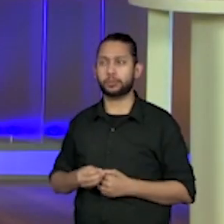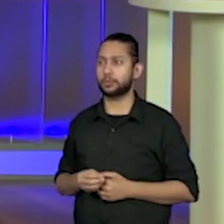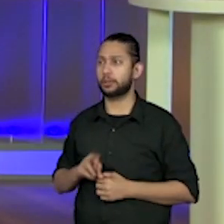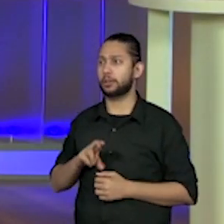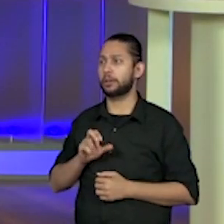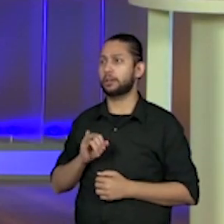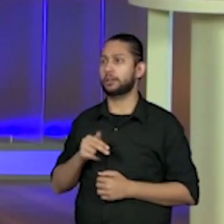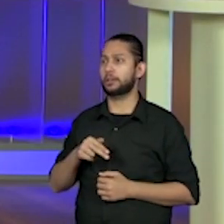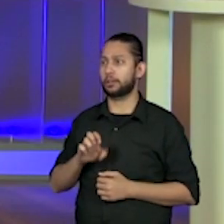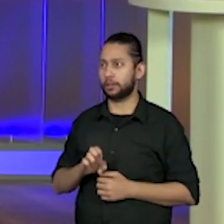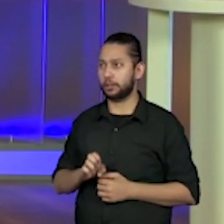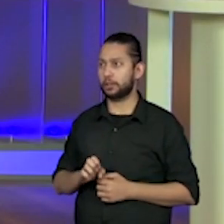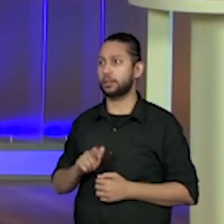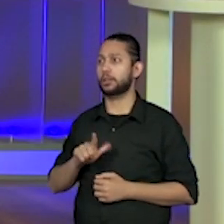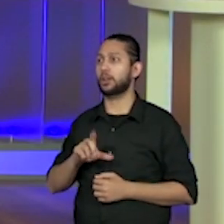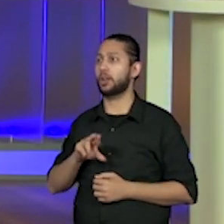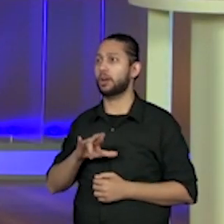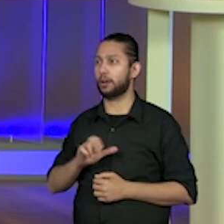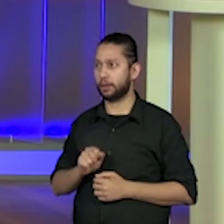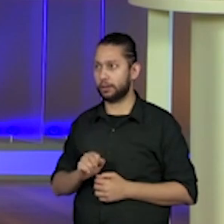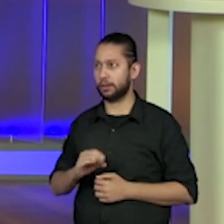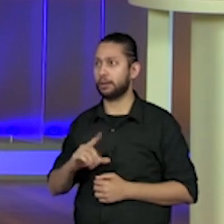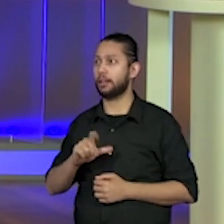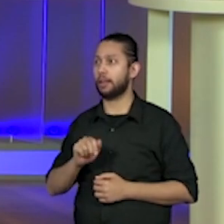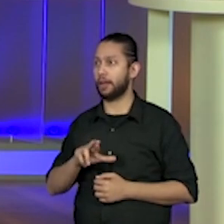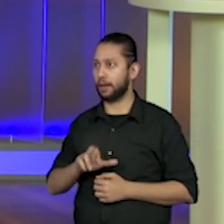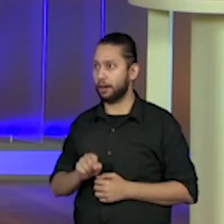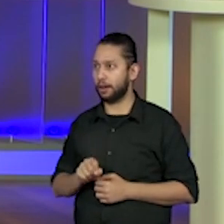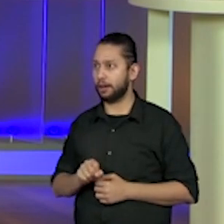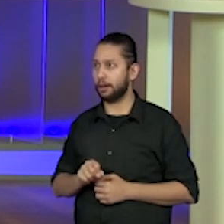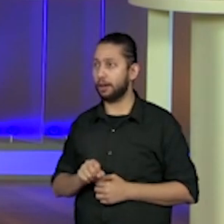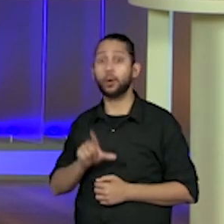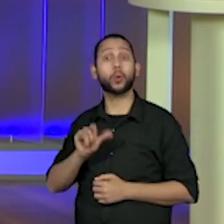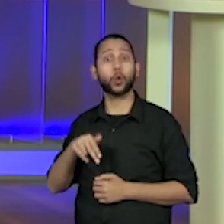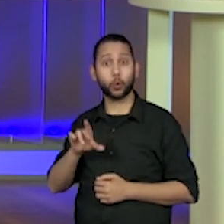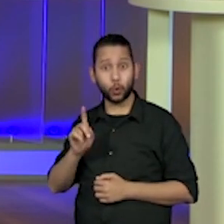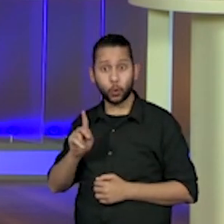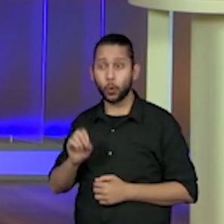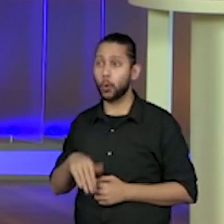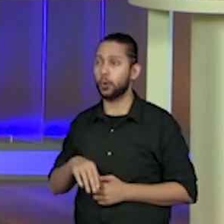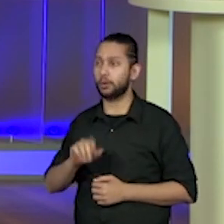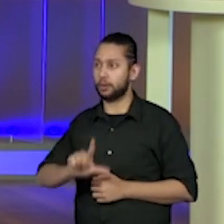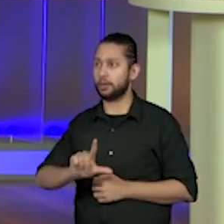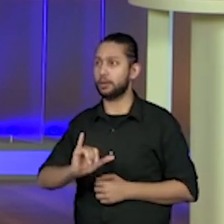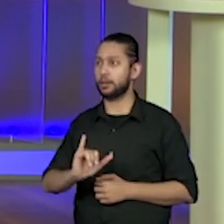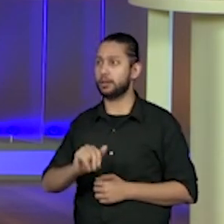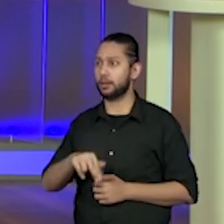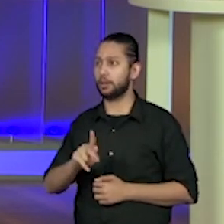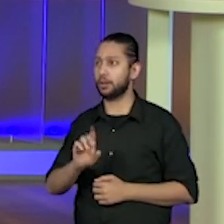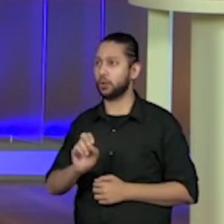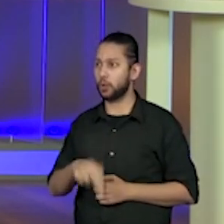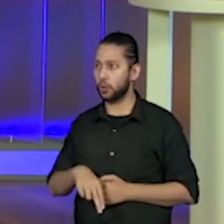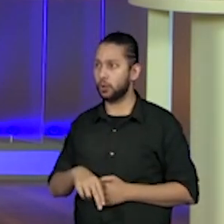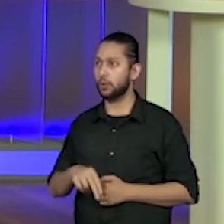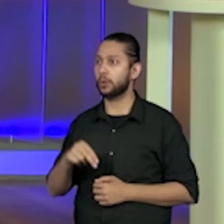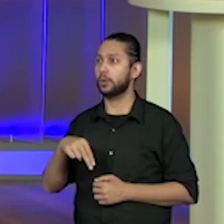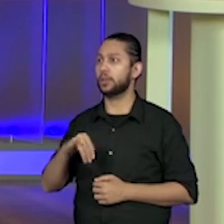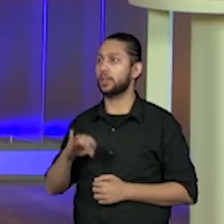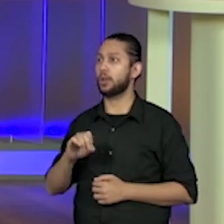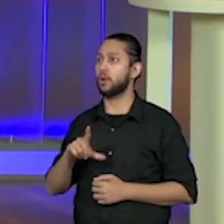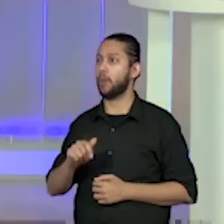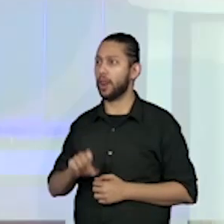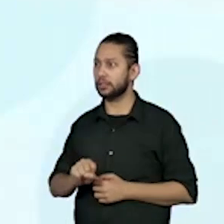Rayane, Glória, Clara, Lincoln. E aí, Nicolas? Muito